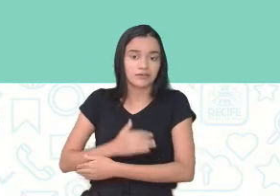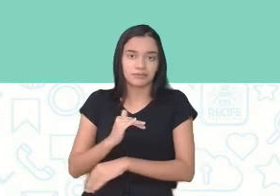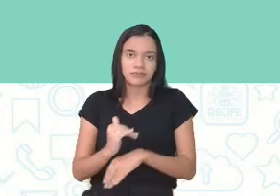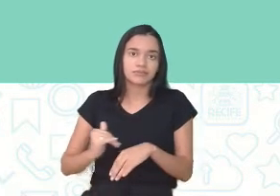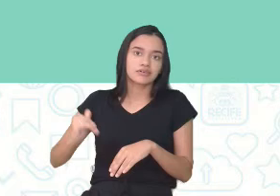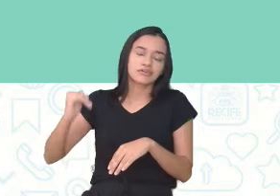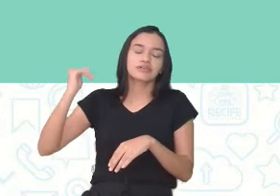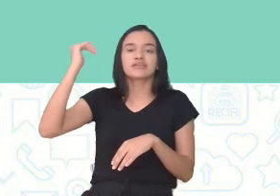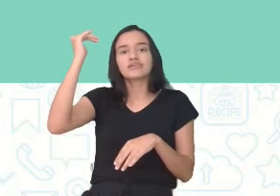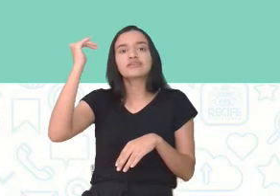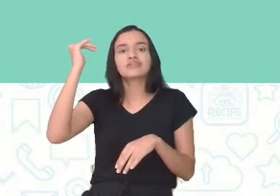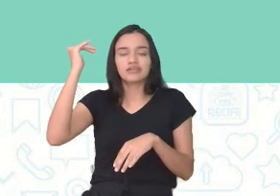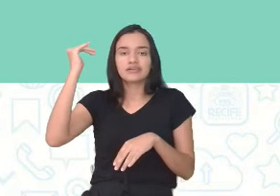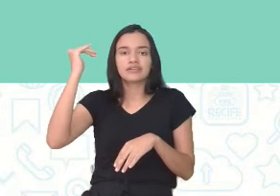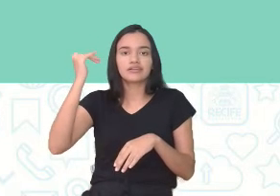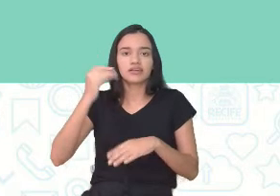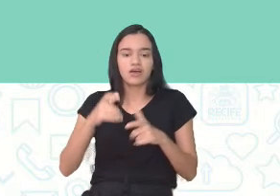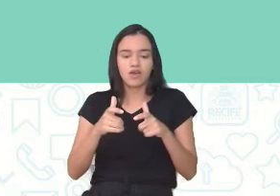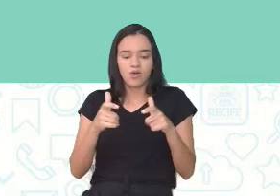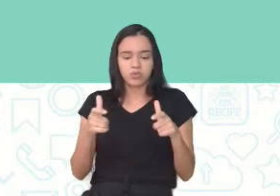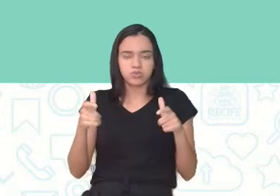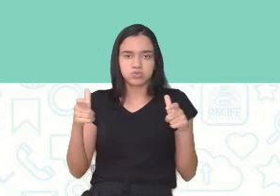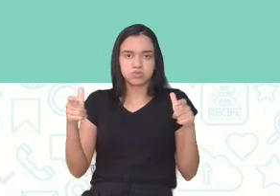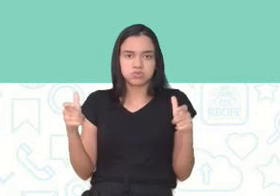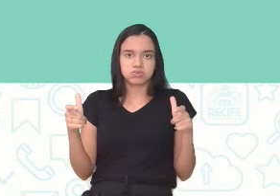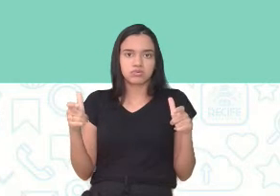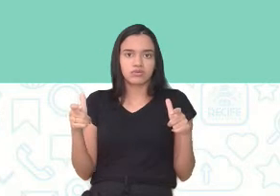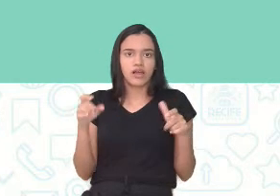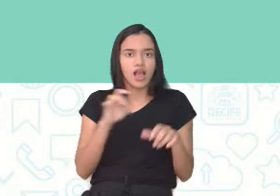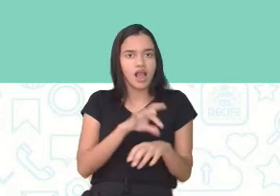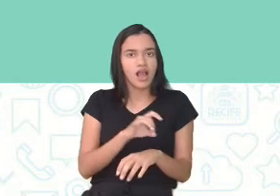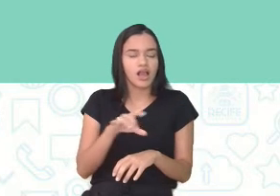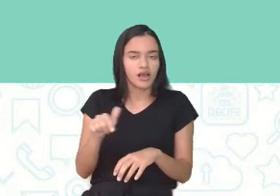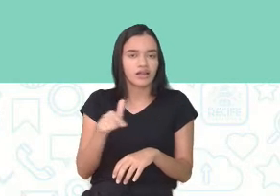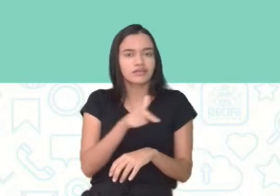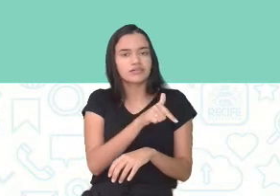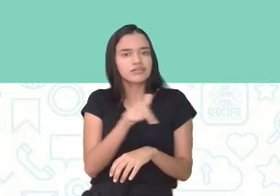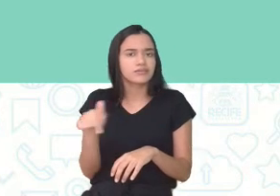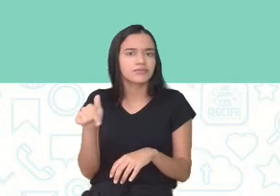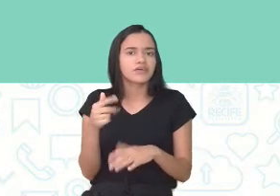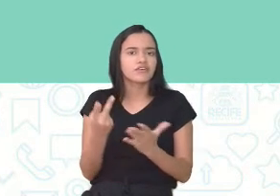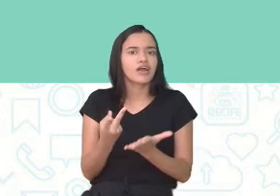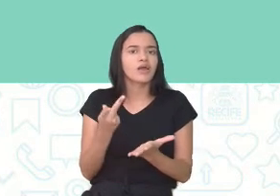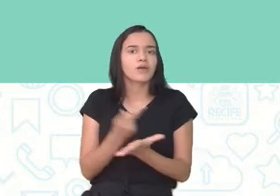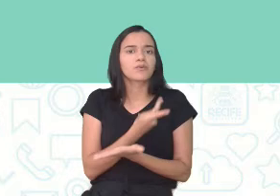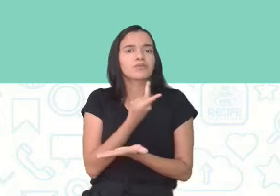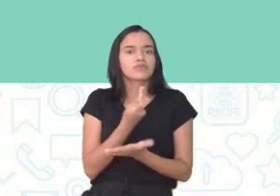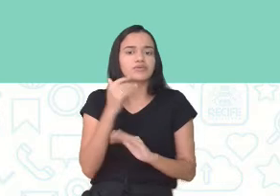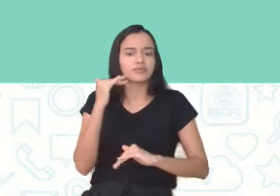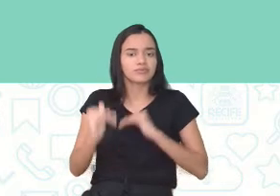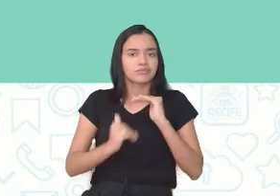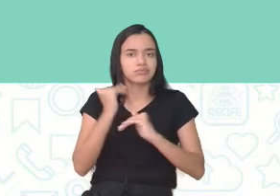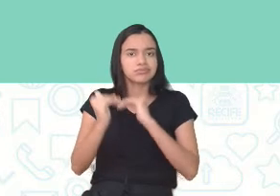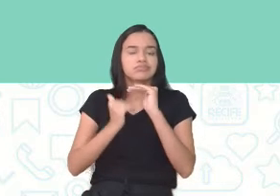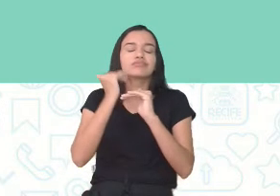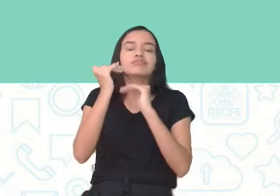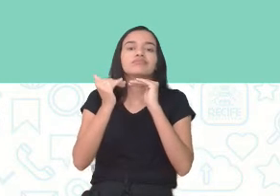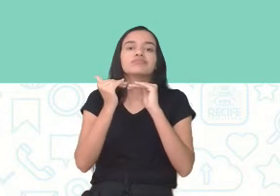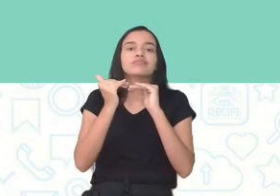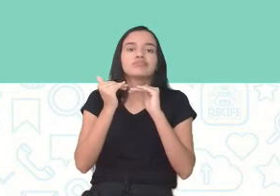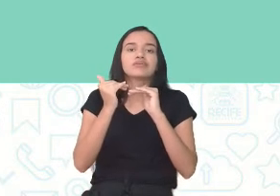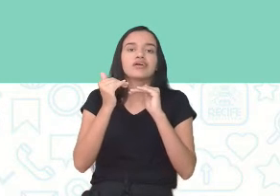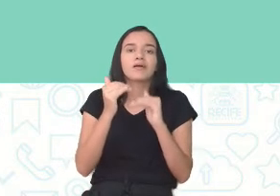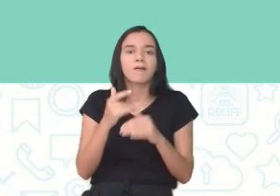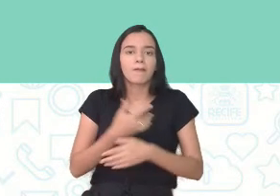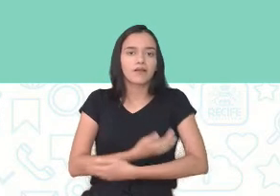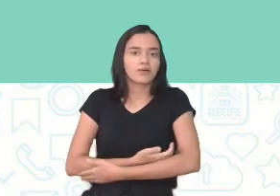as paredes do útero vai elastecendo e a cada semana vai acontecendo um desenvolvimento maior